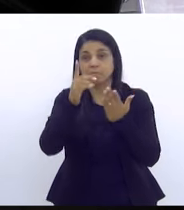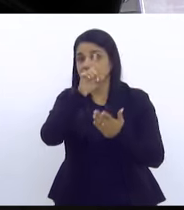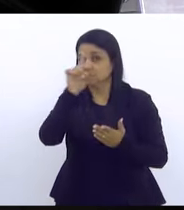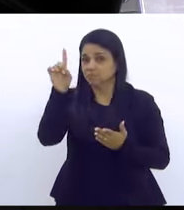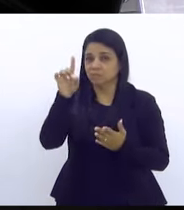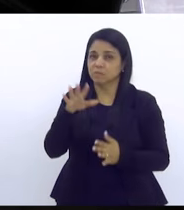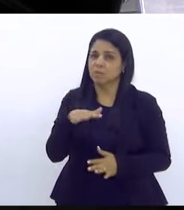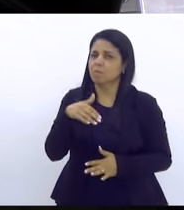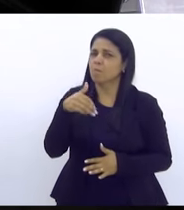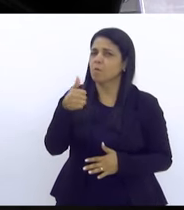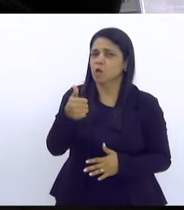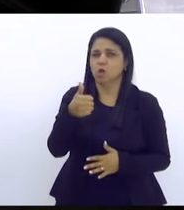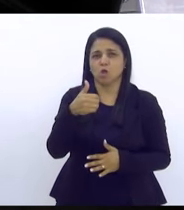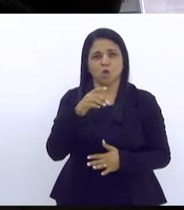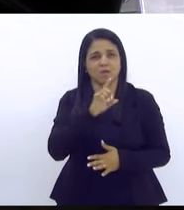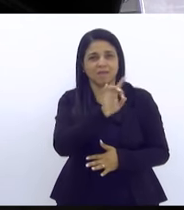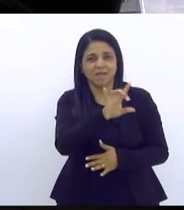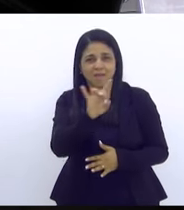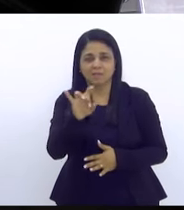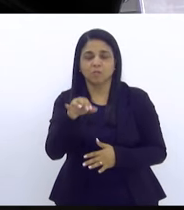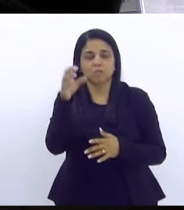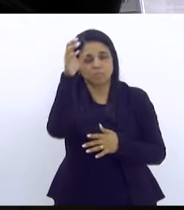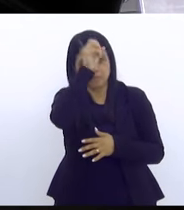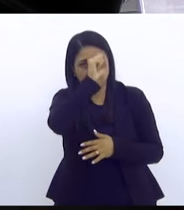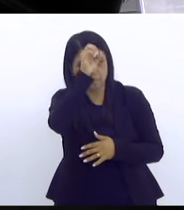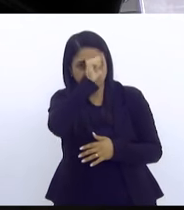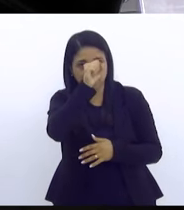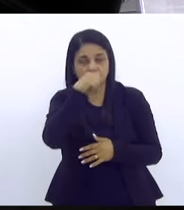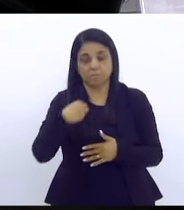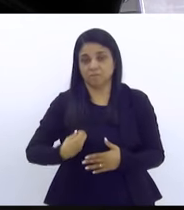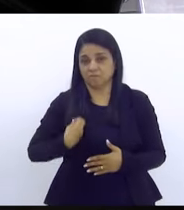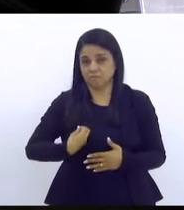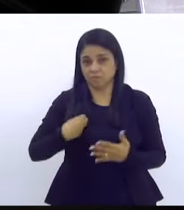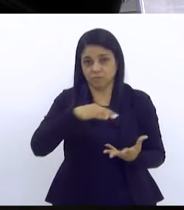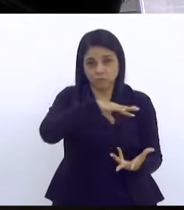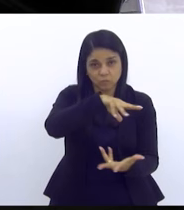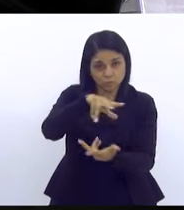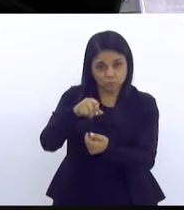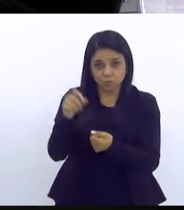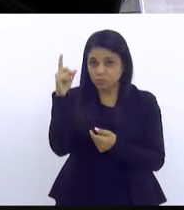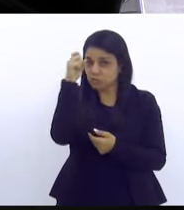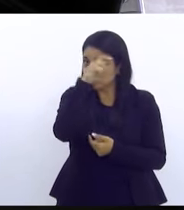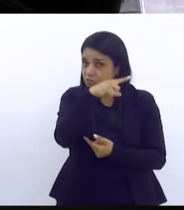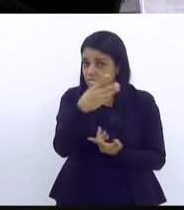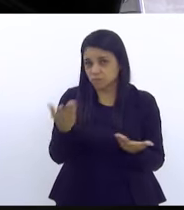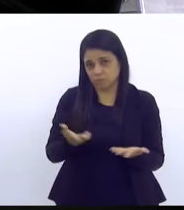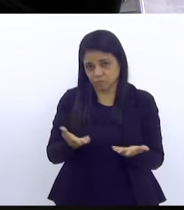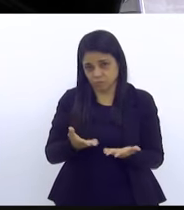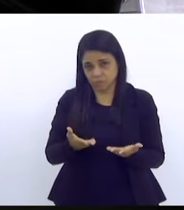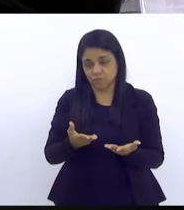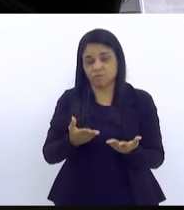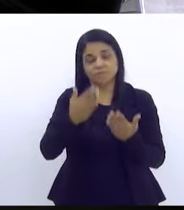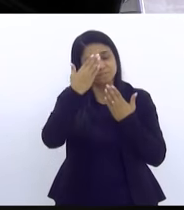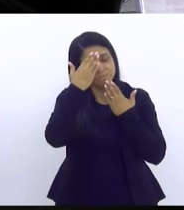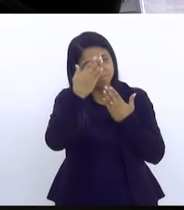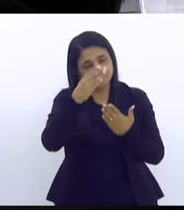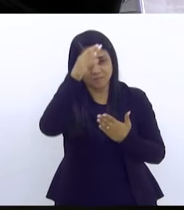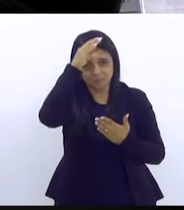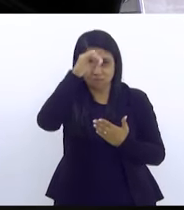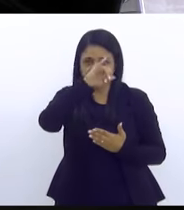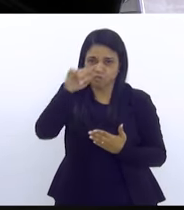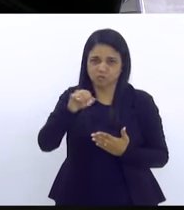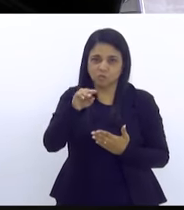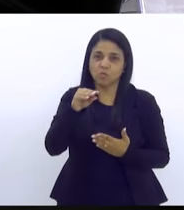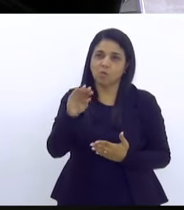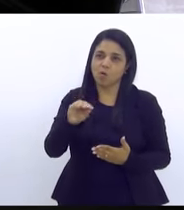tudo de melhor que cada um de nós temos que aprender para viver nesse mundo tão difícil. Agradeço a tia Ju essa